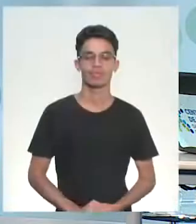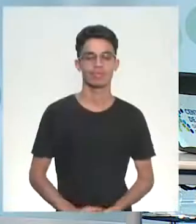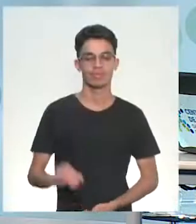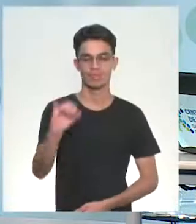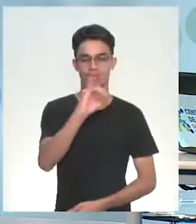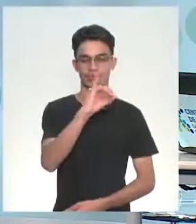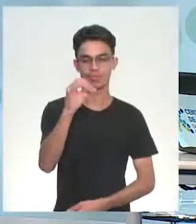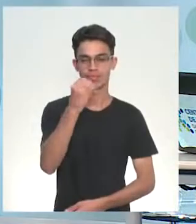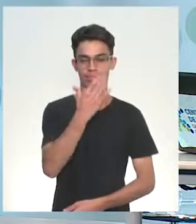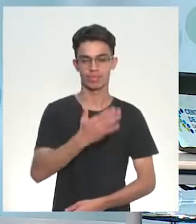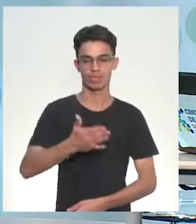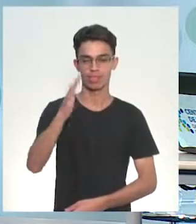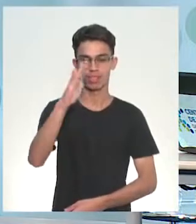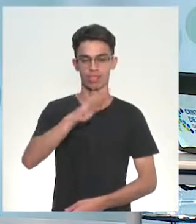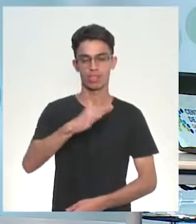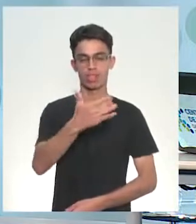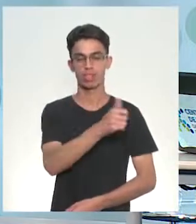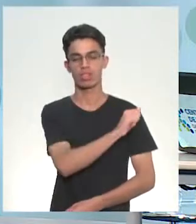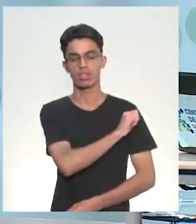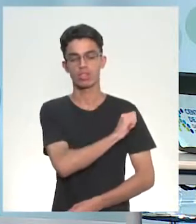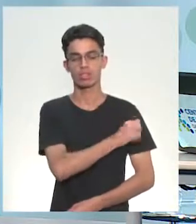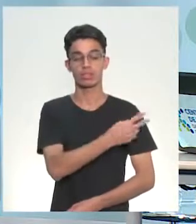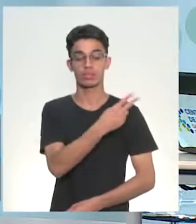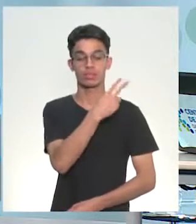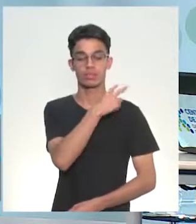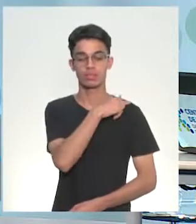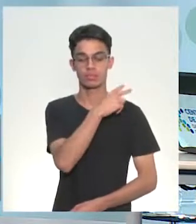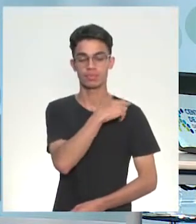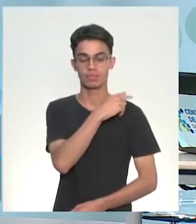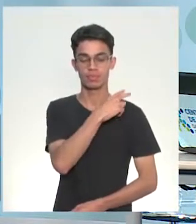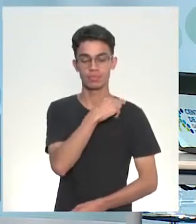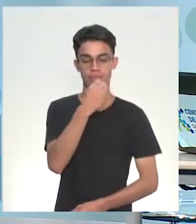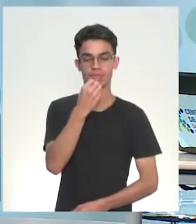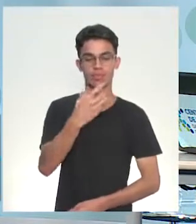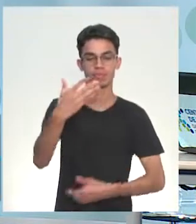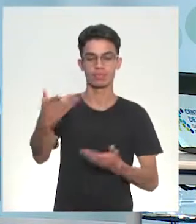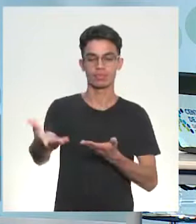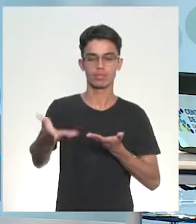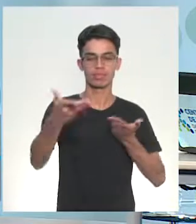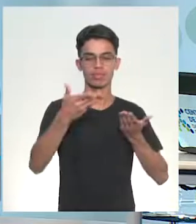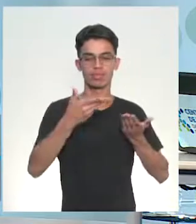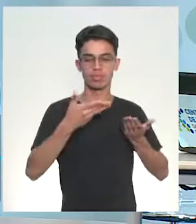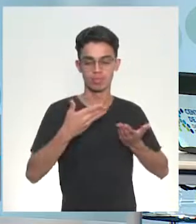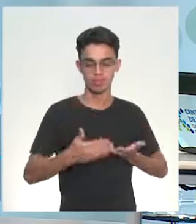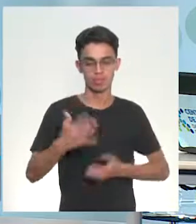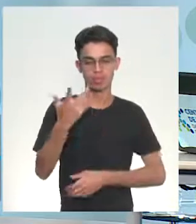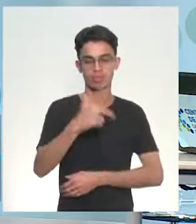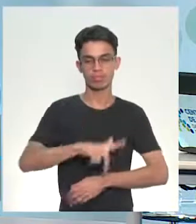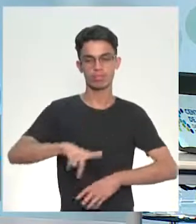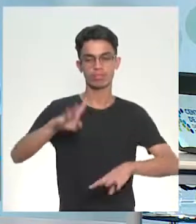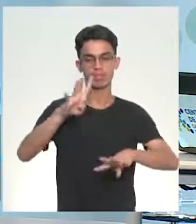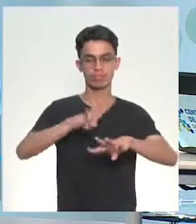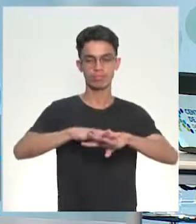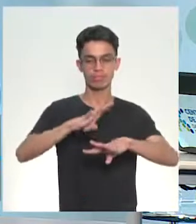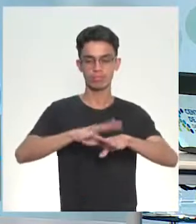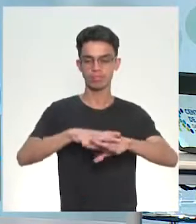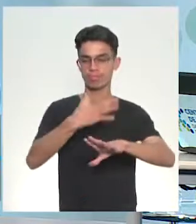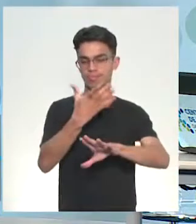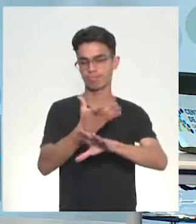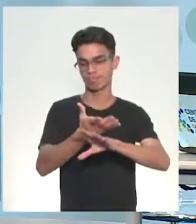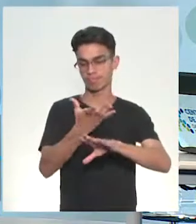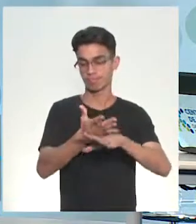Olá, boa tarde, alunos da segunda série do ensino médio. Sejam todos bem-vindos a mais uma aula de